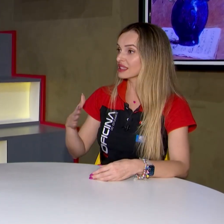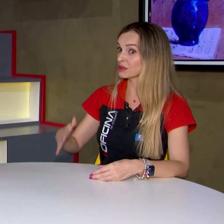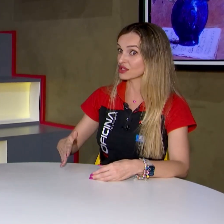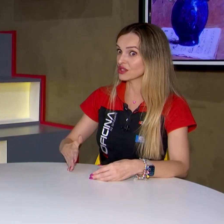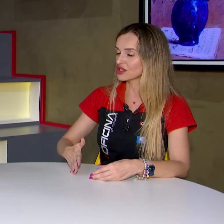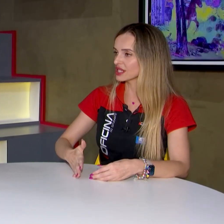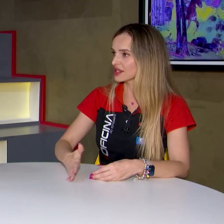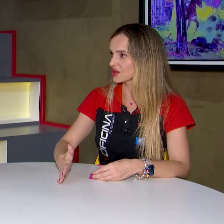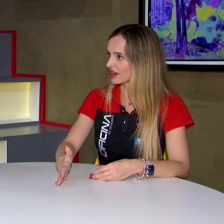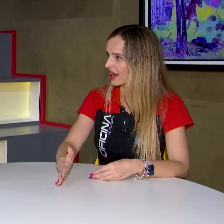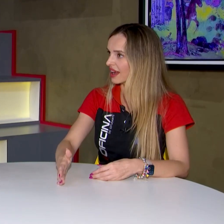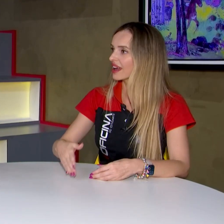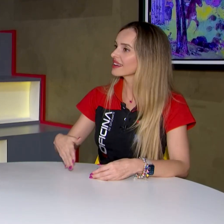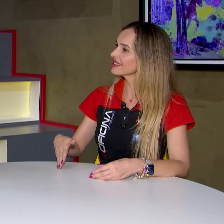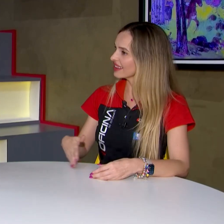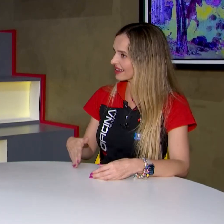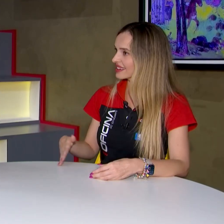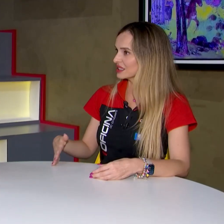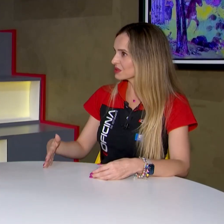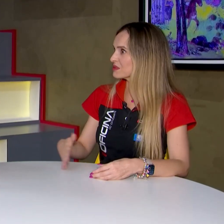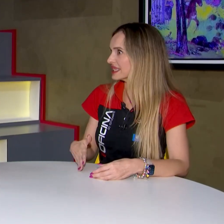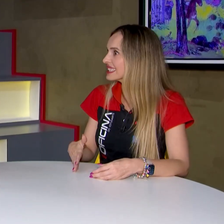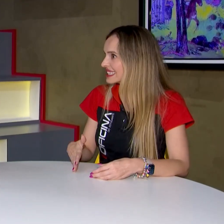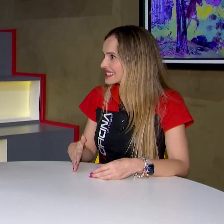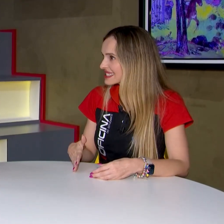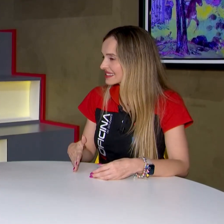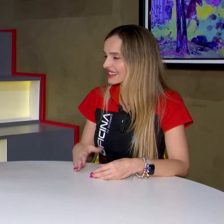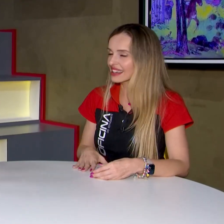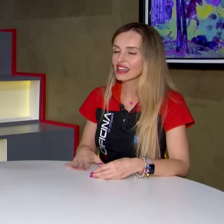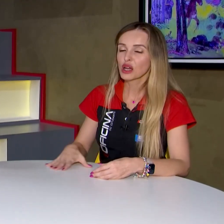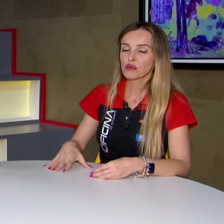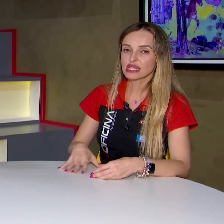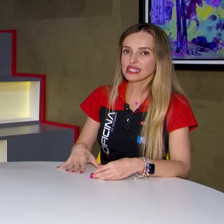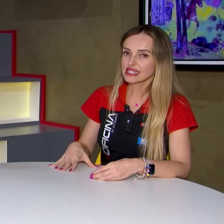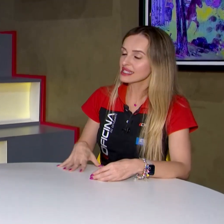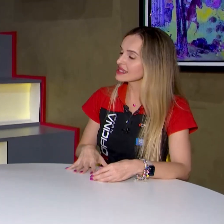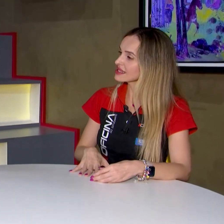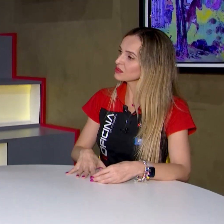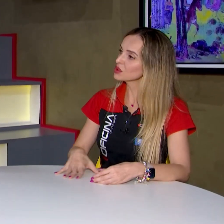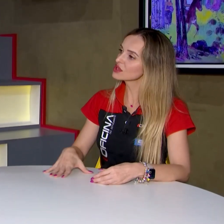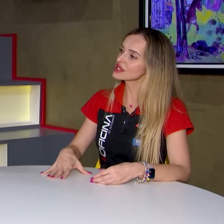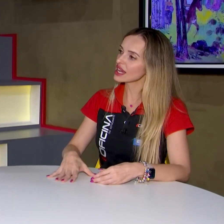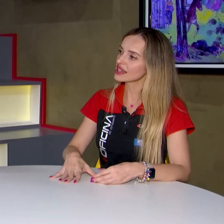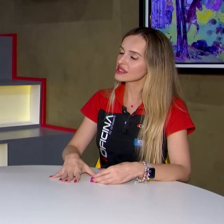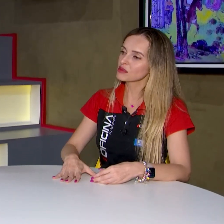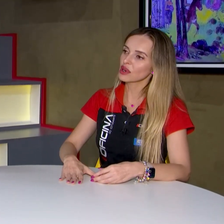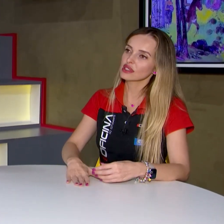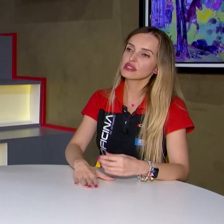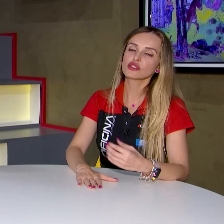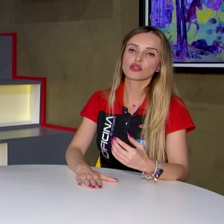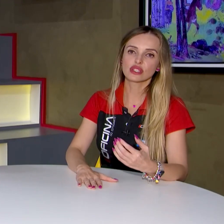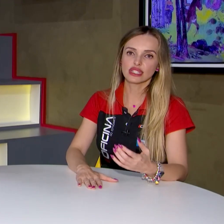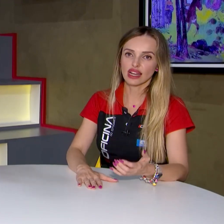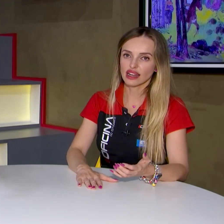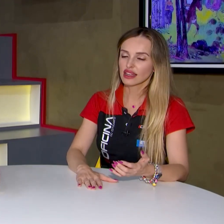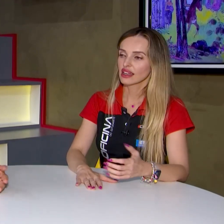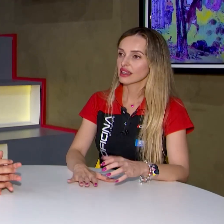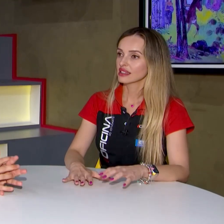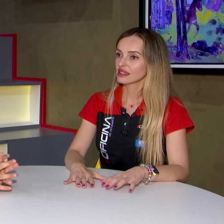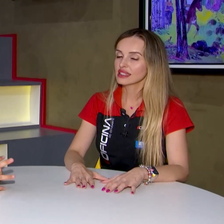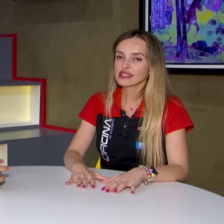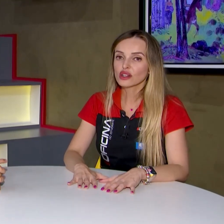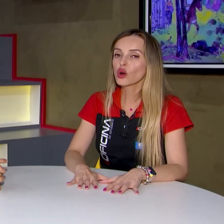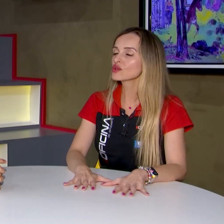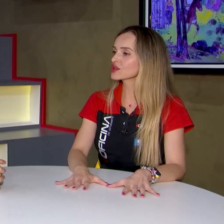tutor, alguém ali para te direcionar, que tenha ali uma experiência, né? Mas assim, existem muitos sites que podem te